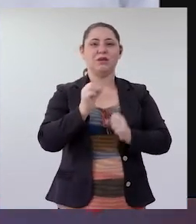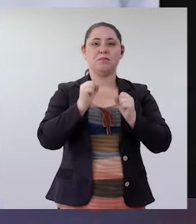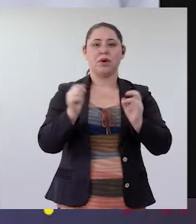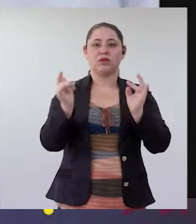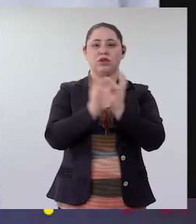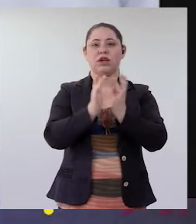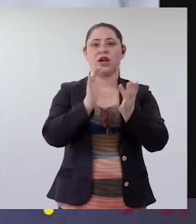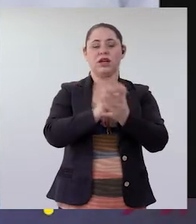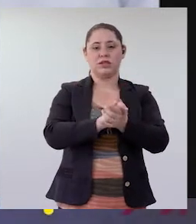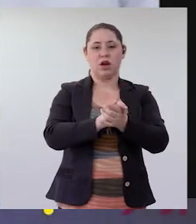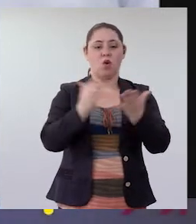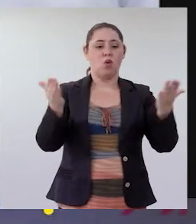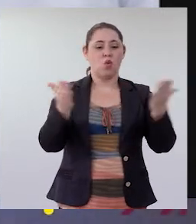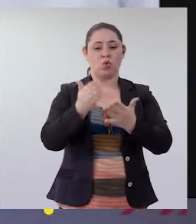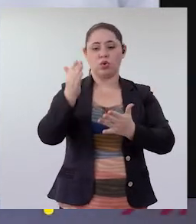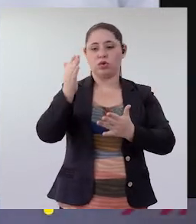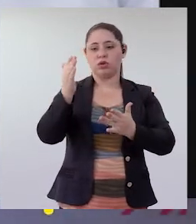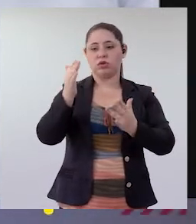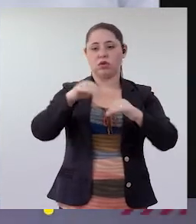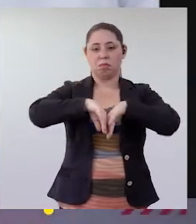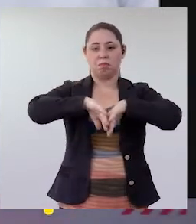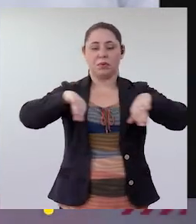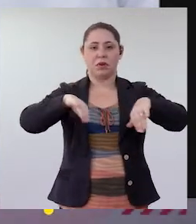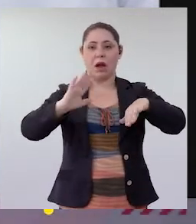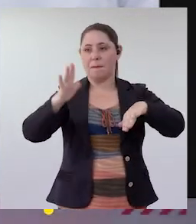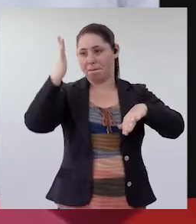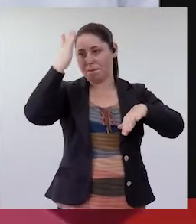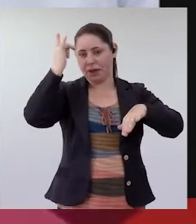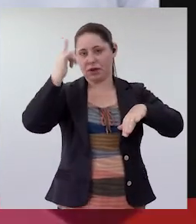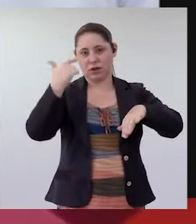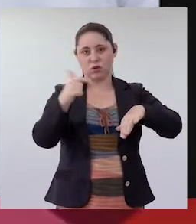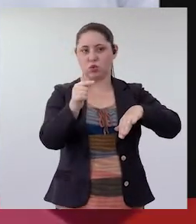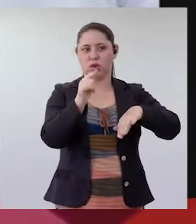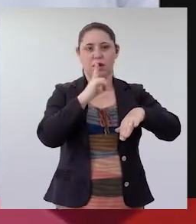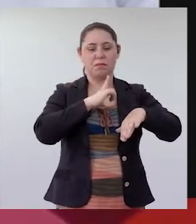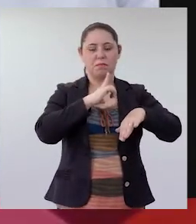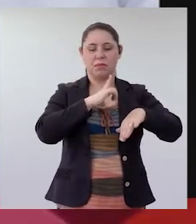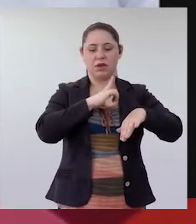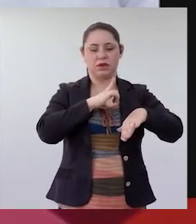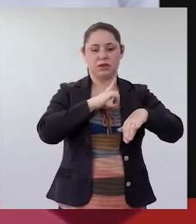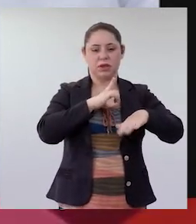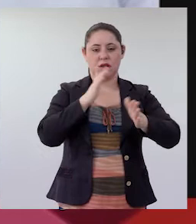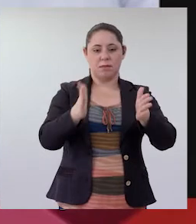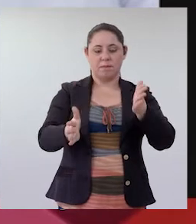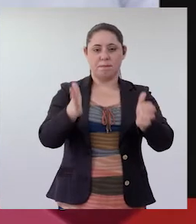pode casar hoje e se divorciar amanhã, porque não tem mais prazo, né, para a realização do divórcio,